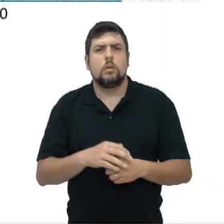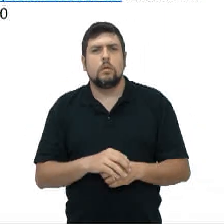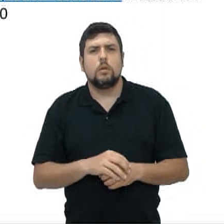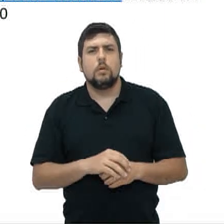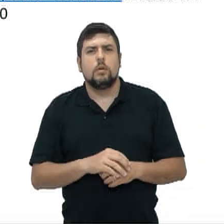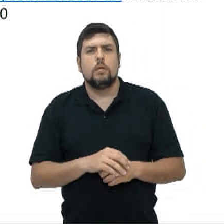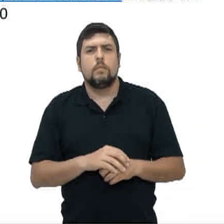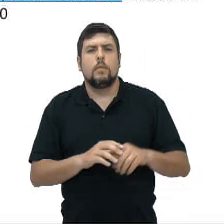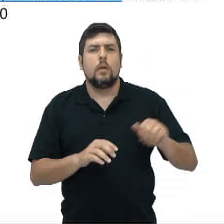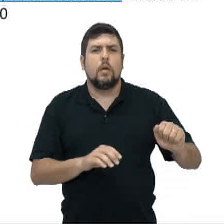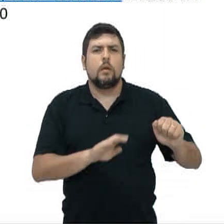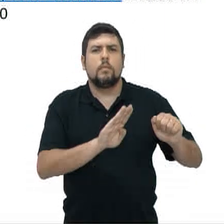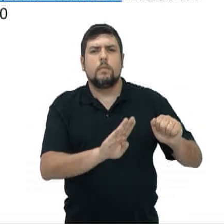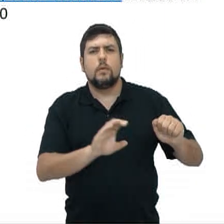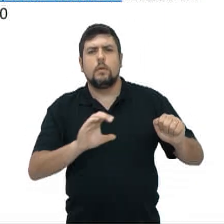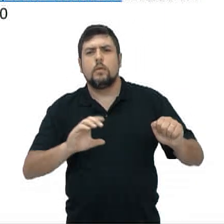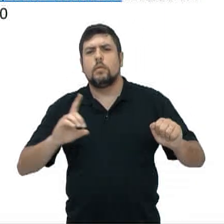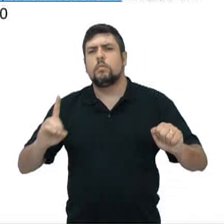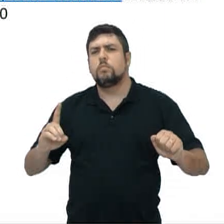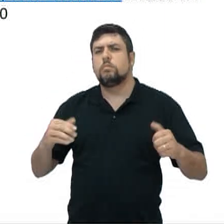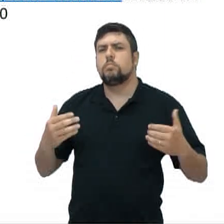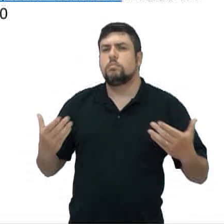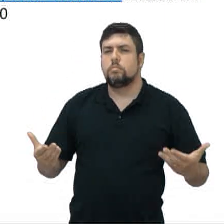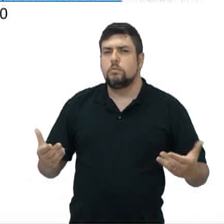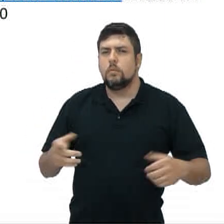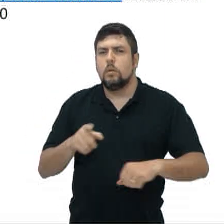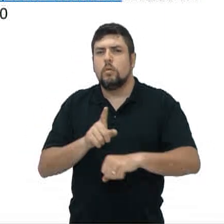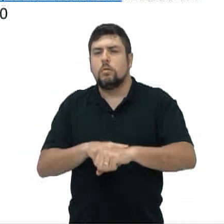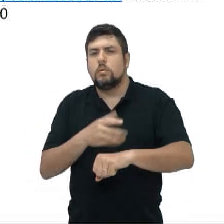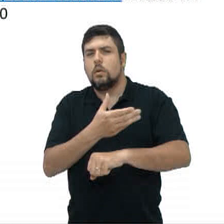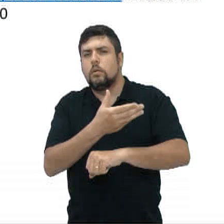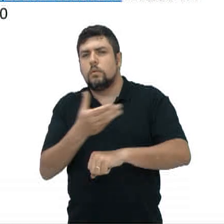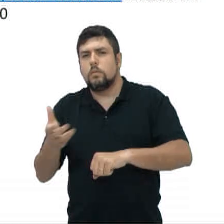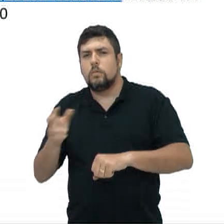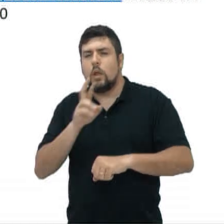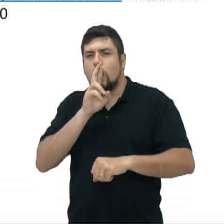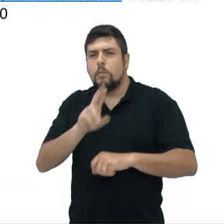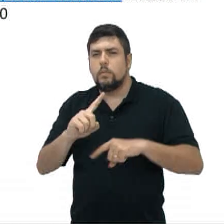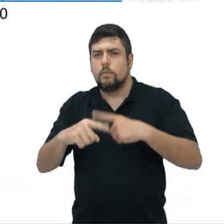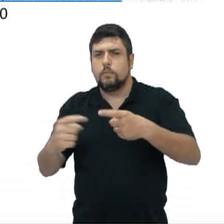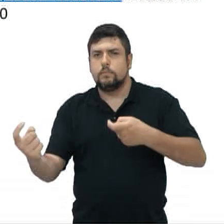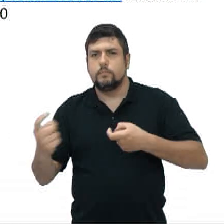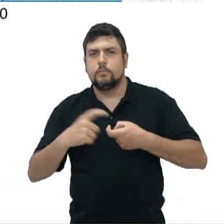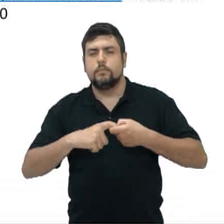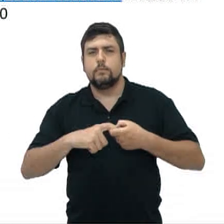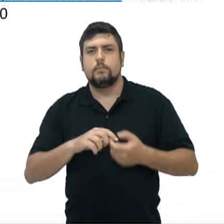A, B, C ou D? Vamos dar um tempinho aqui para vocês resolverem, já voltamos já.